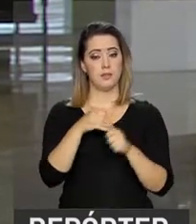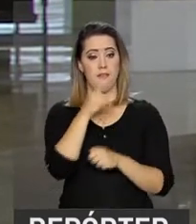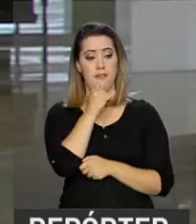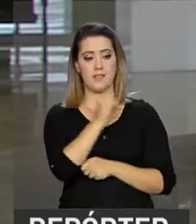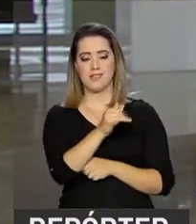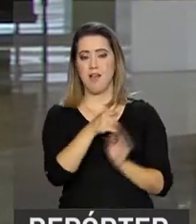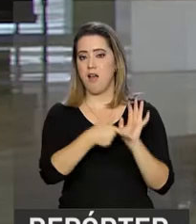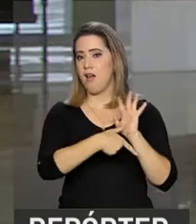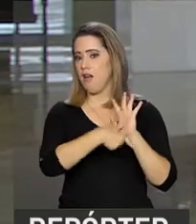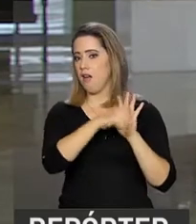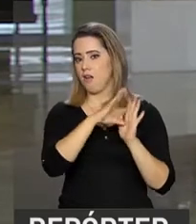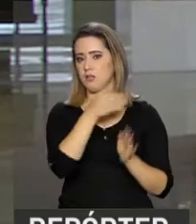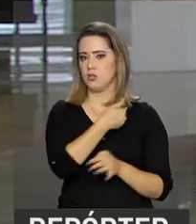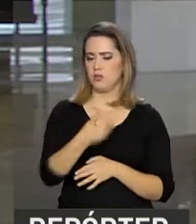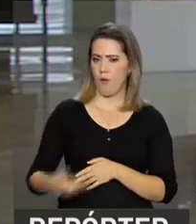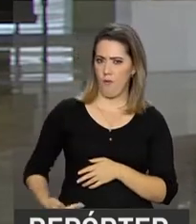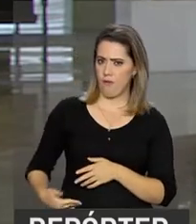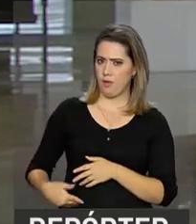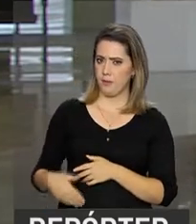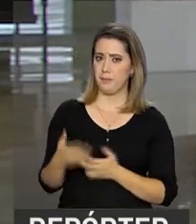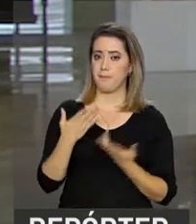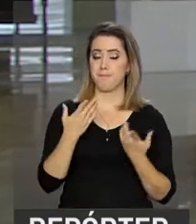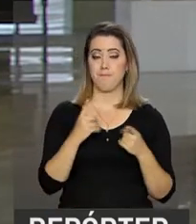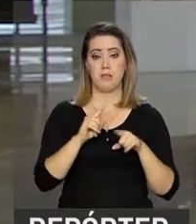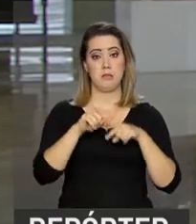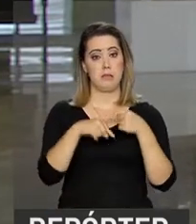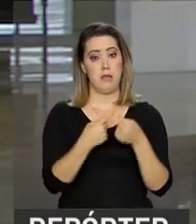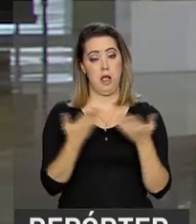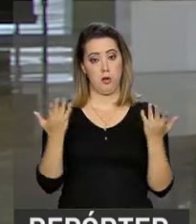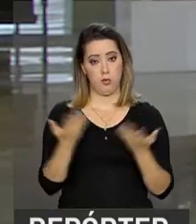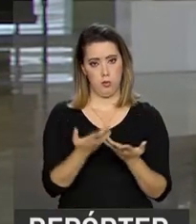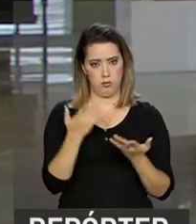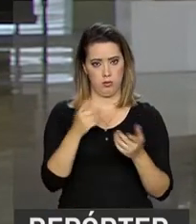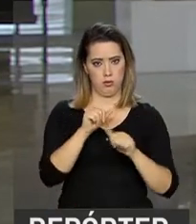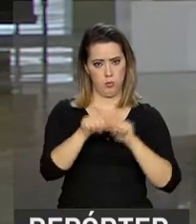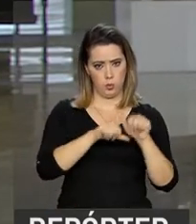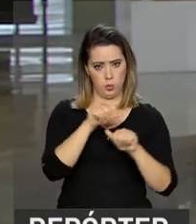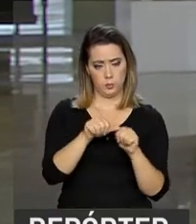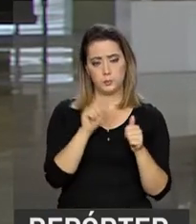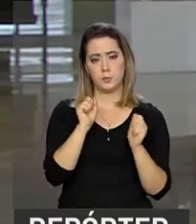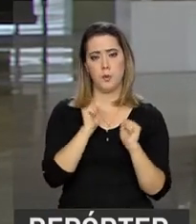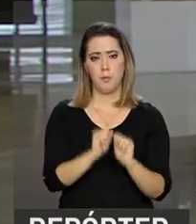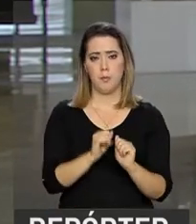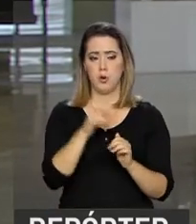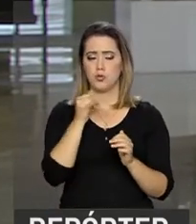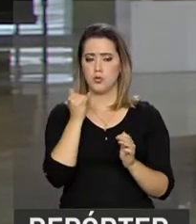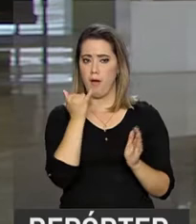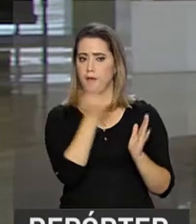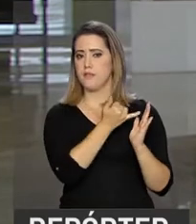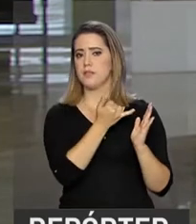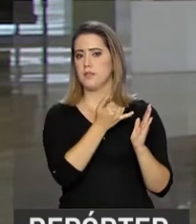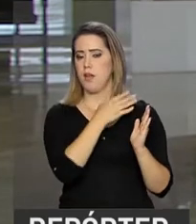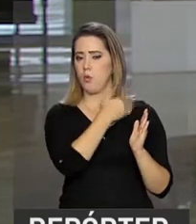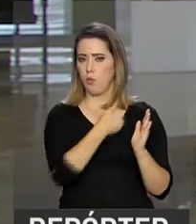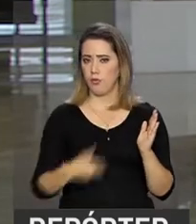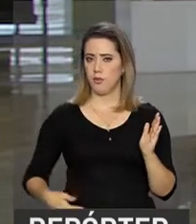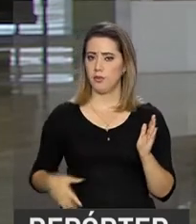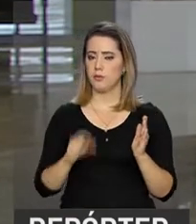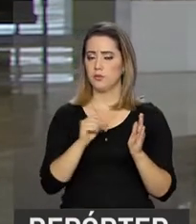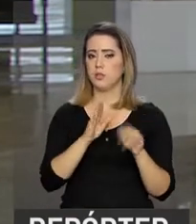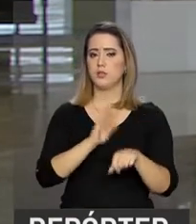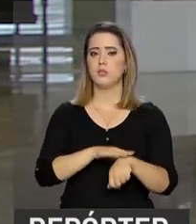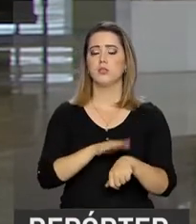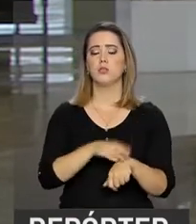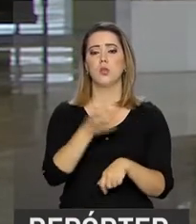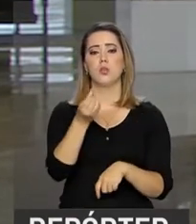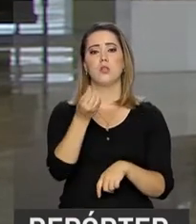ao governo essa mudança depois do decreto ela pode fazer essa comunicação ao governo no prazo